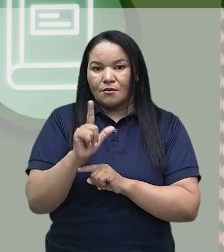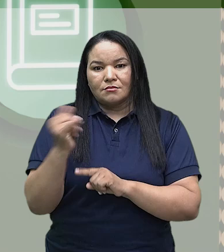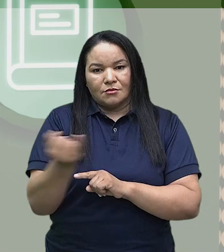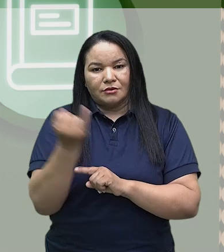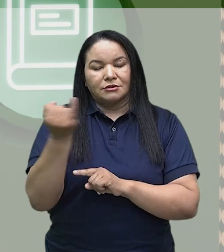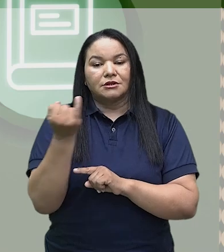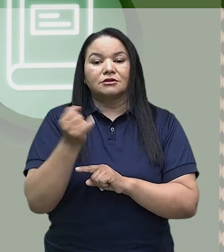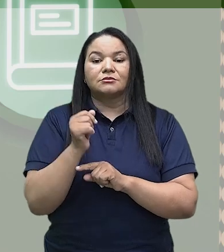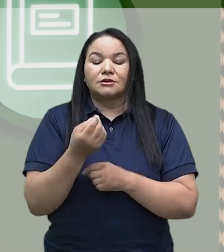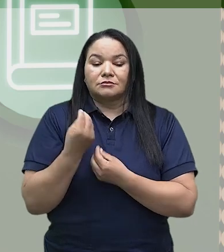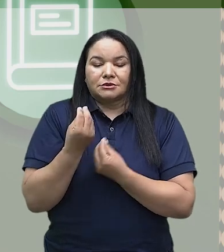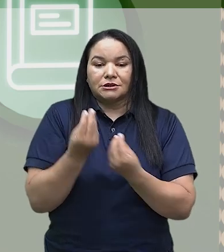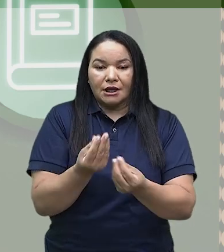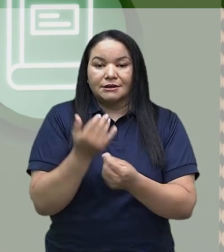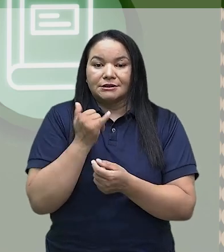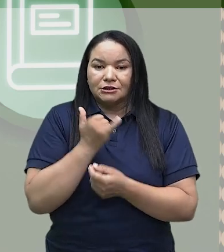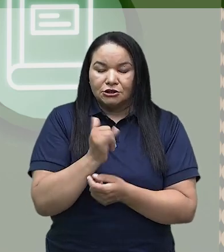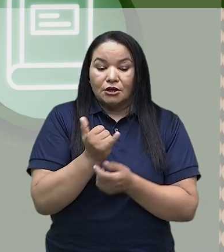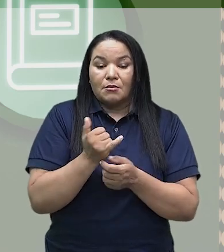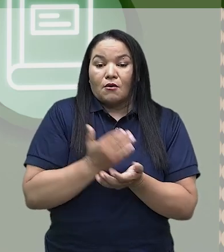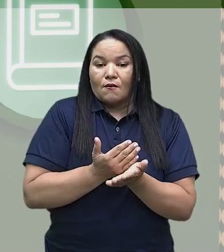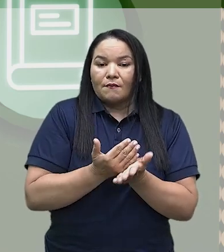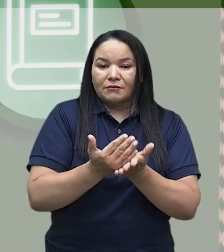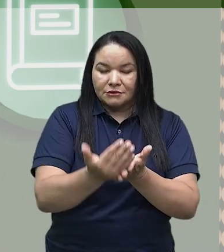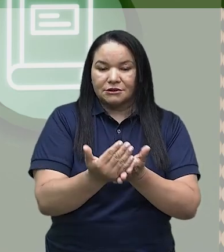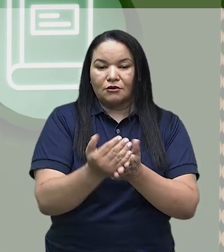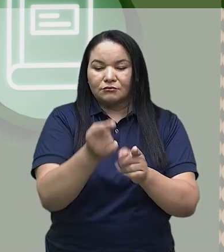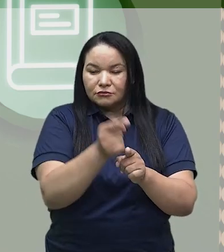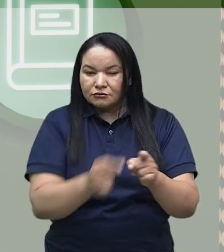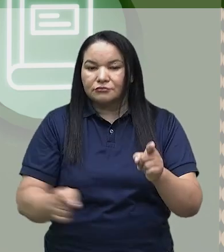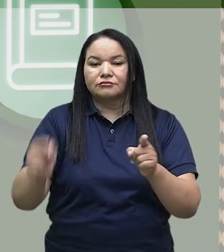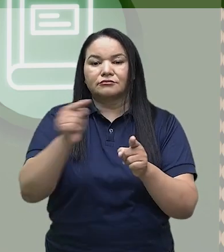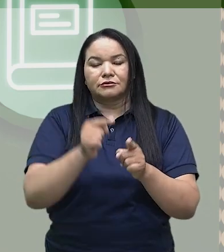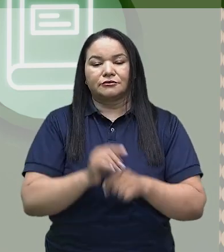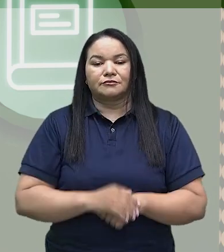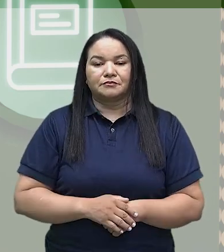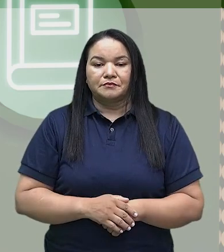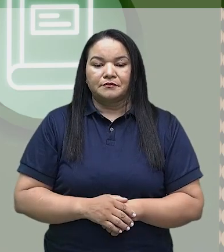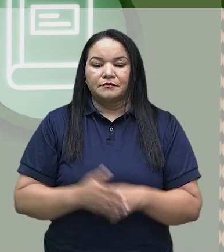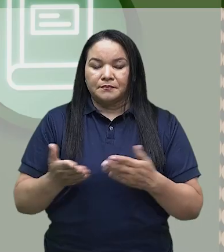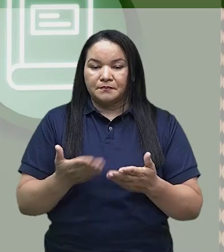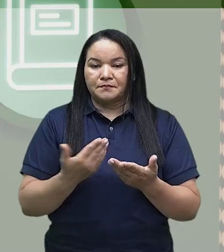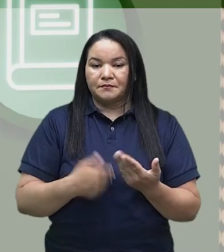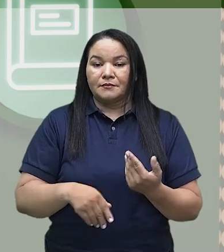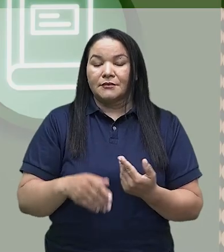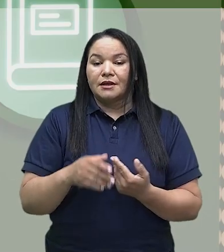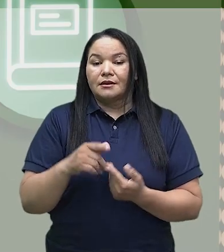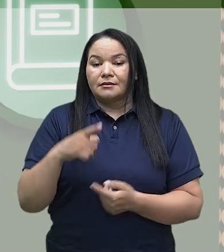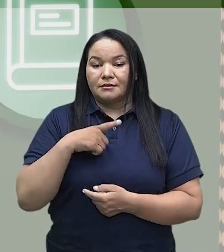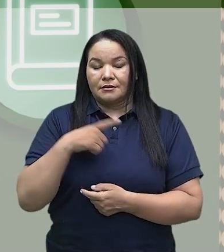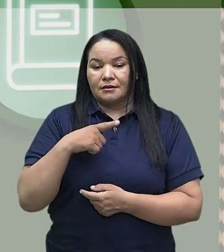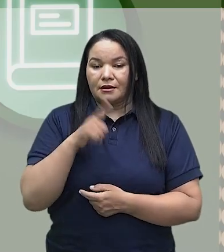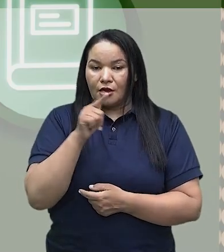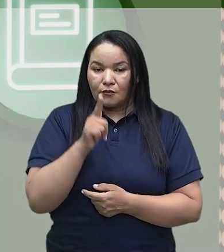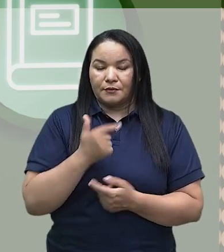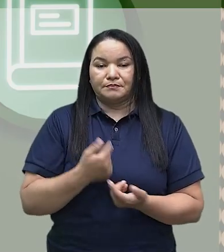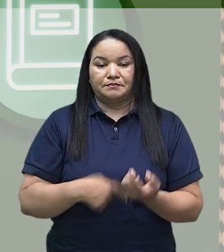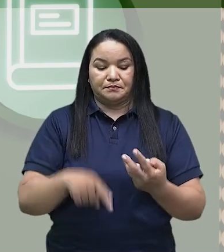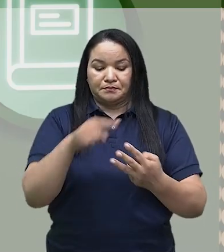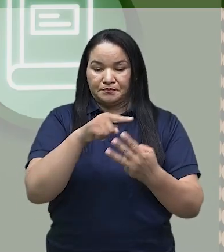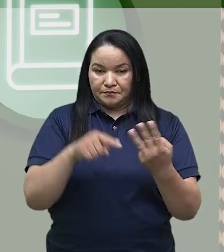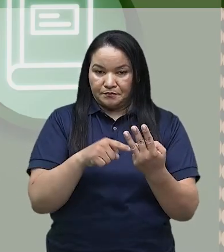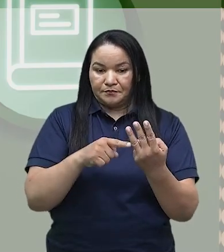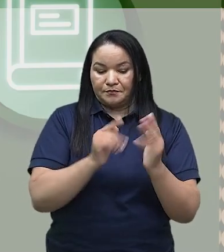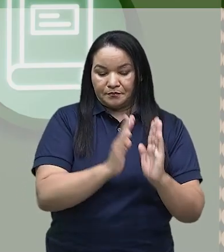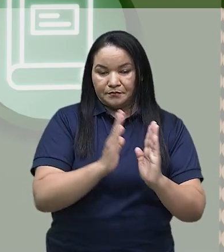energia necessária para iniciar o ciclo da água. Nós temos aí a água que possui 3 estados